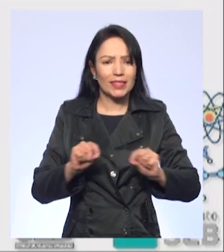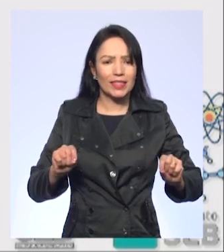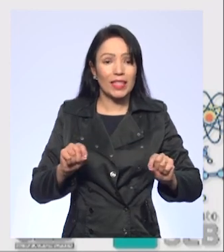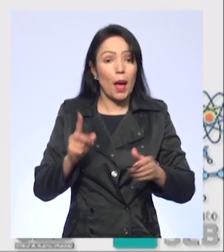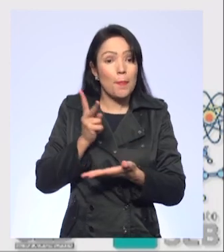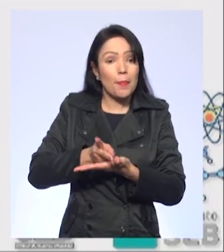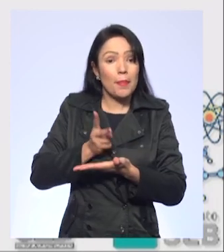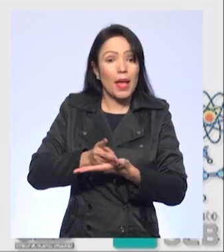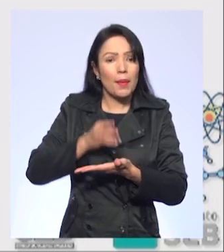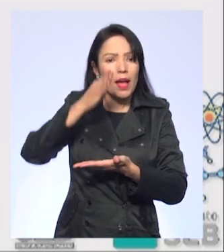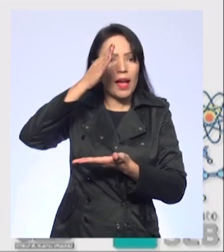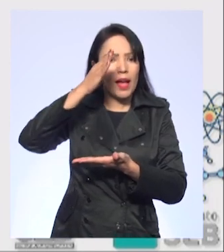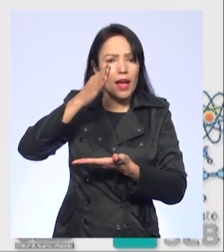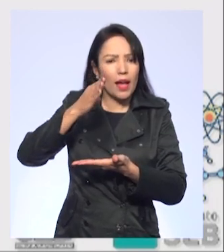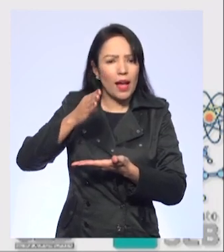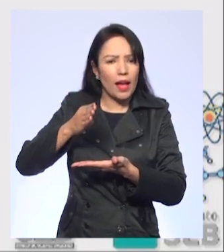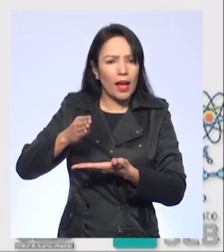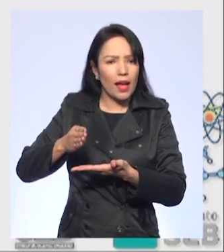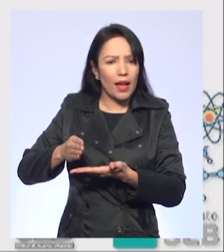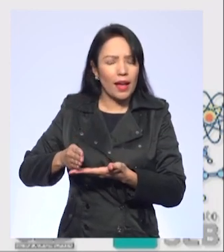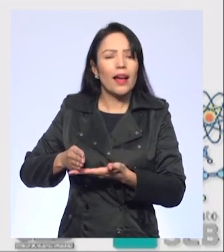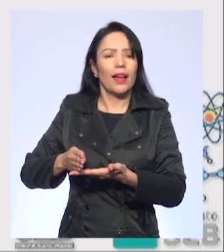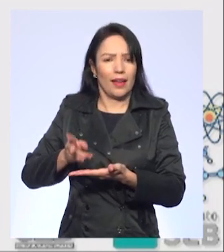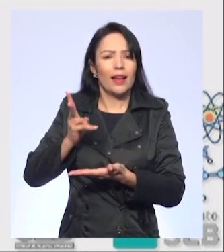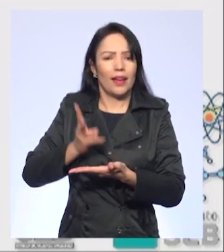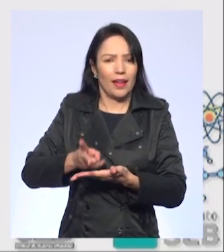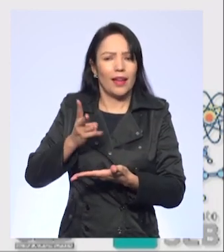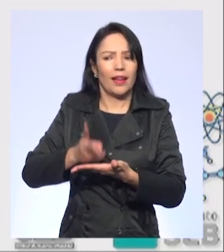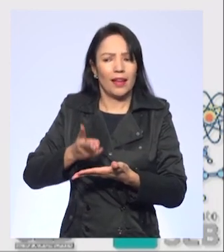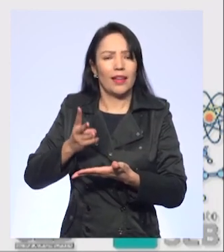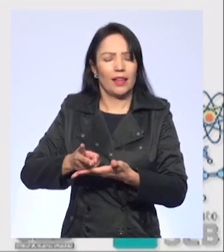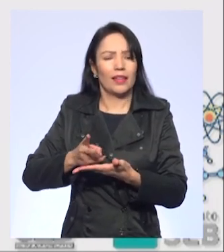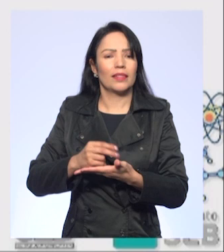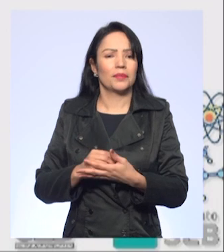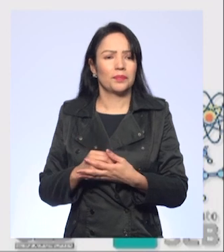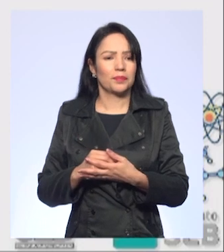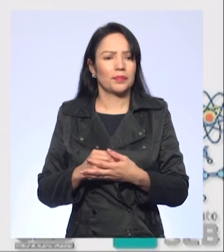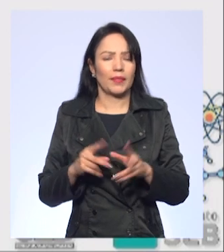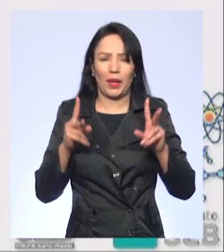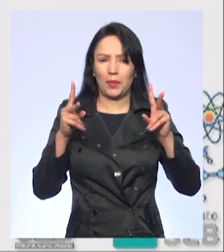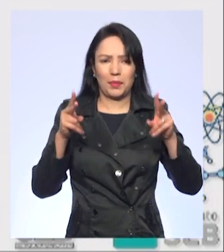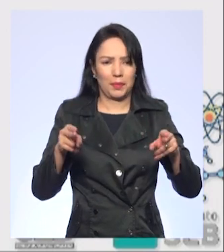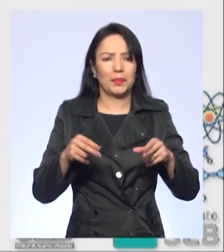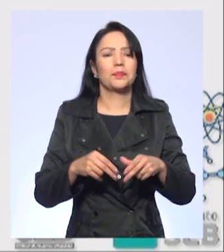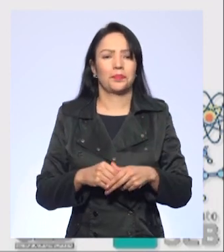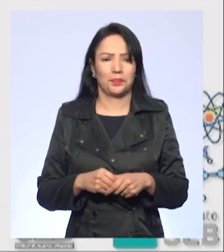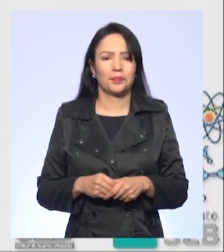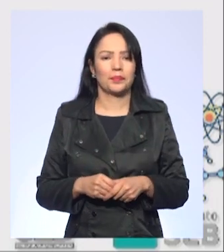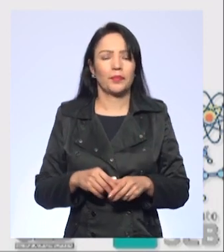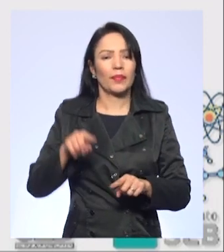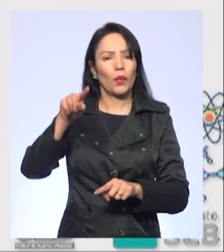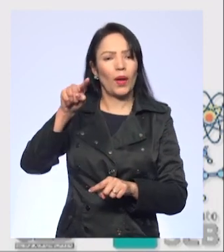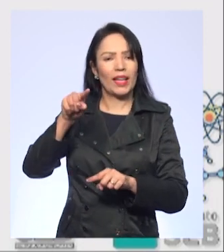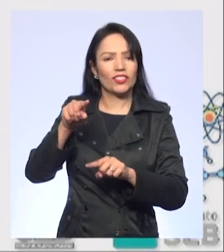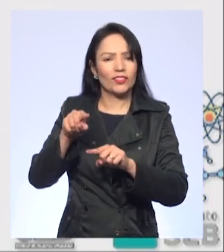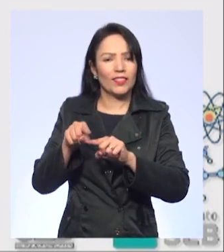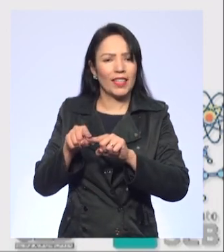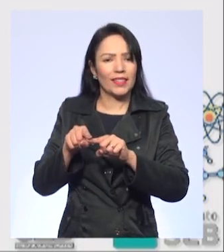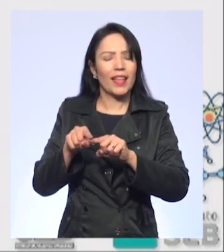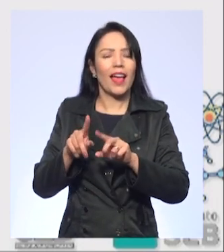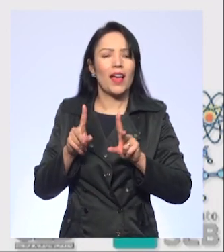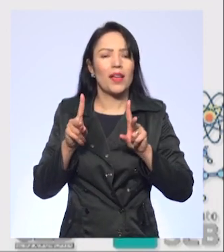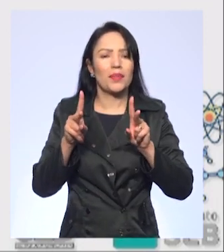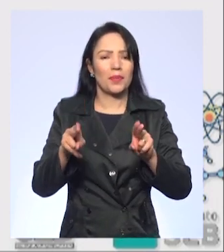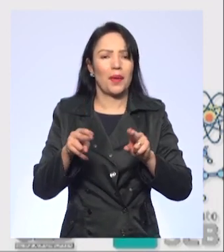divisão, a fração entre dois segmentos de uma transversal é igual à razão dos seus correspondentes. Olha aí,